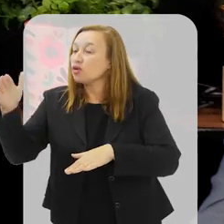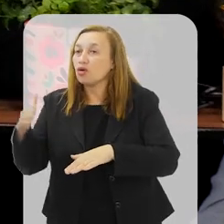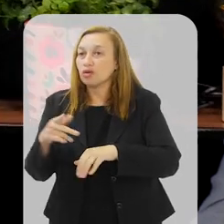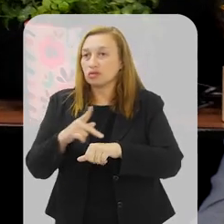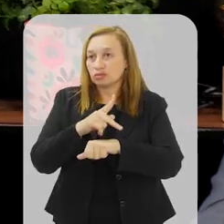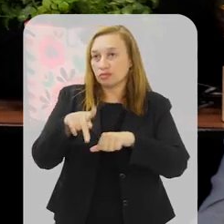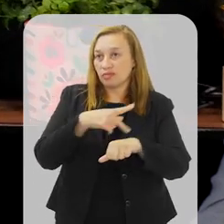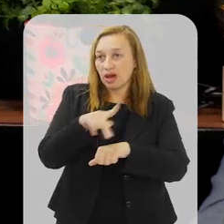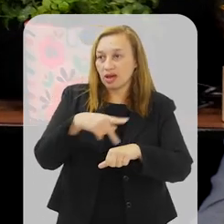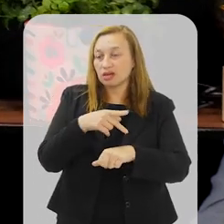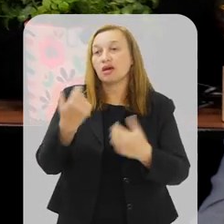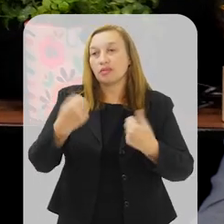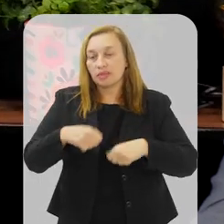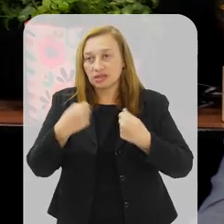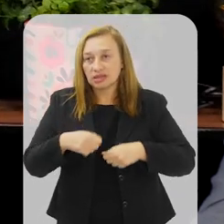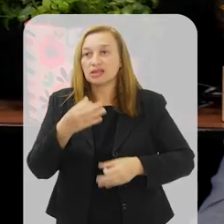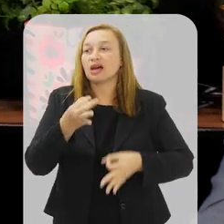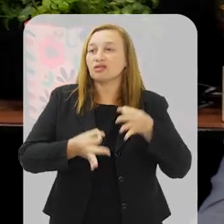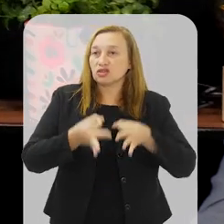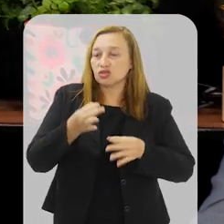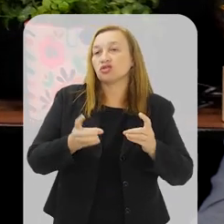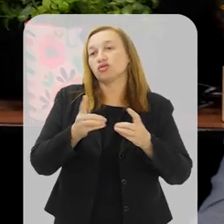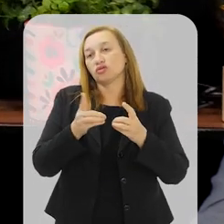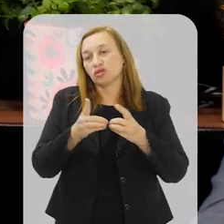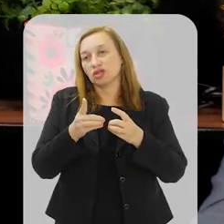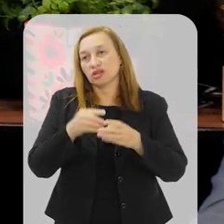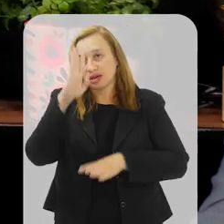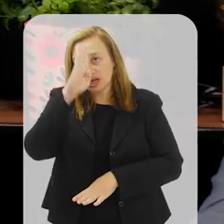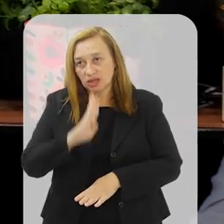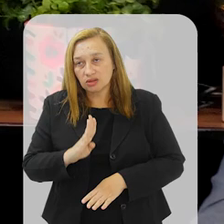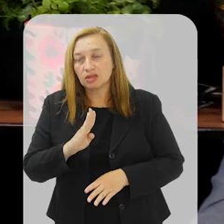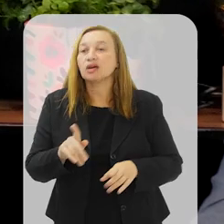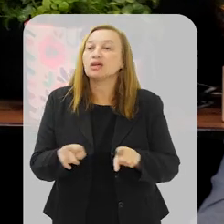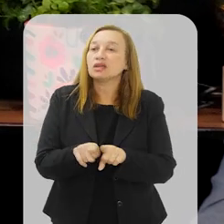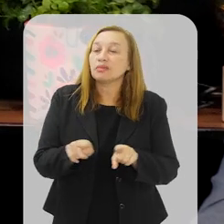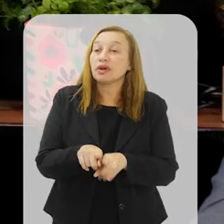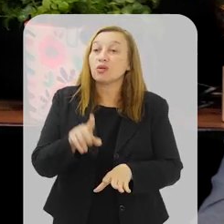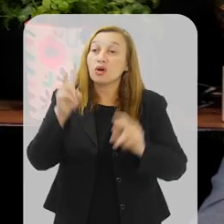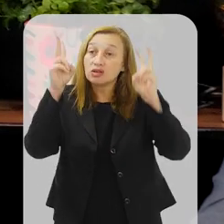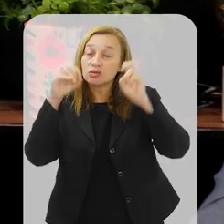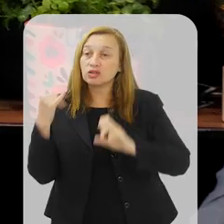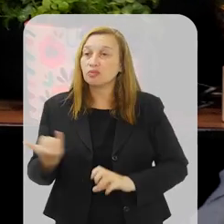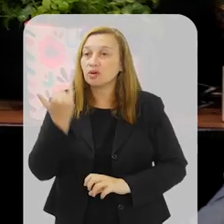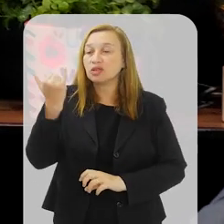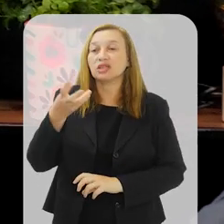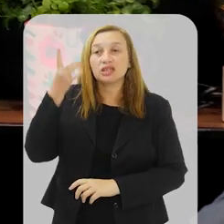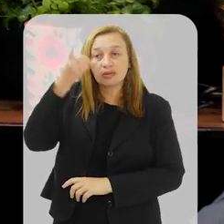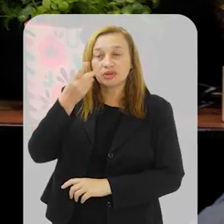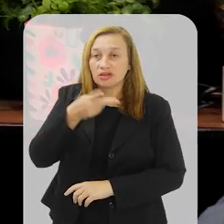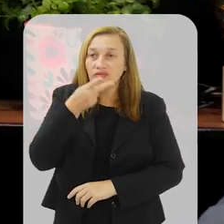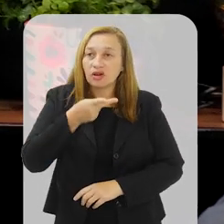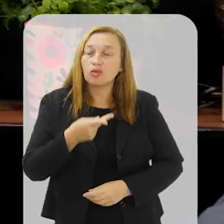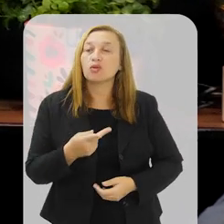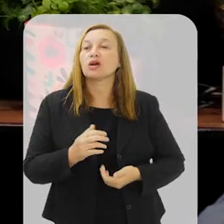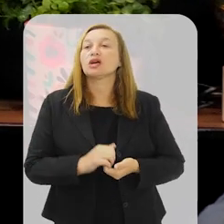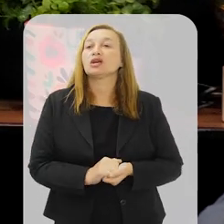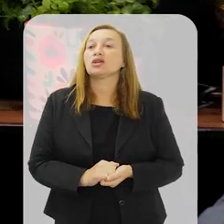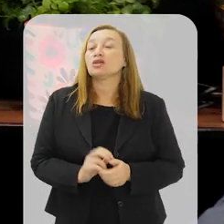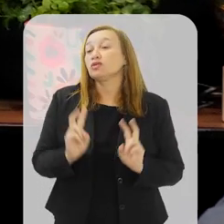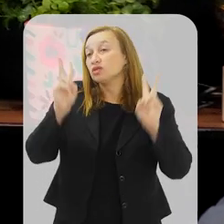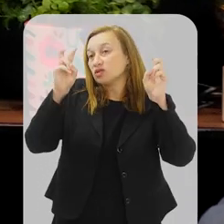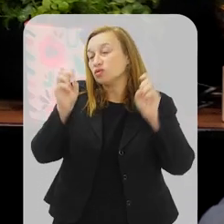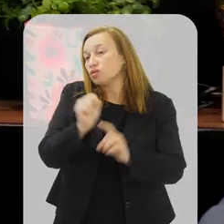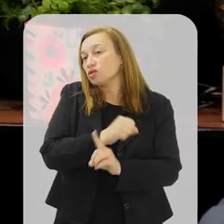pessoas que precisavam de assistência jurídica gratuita né pegando até uma questão importantíssima que o deputado